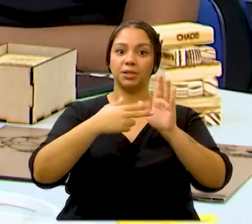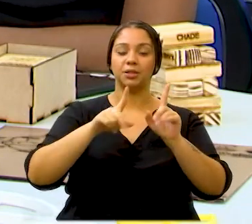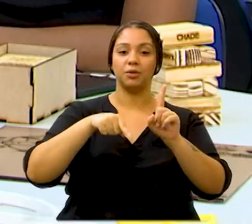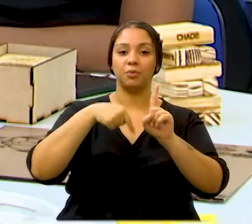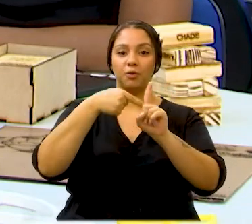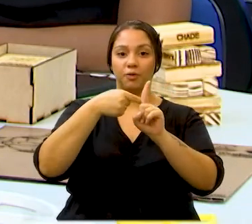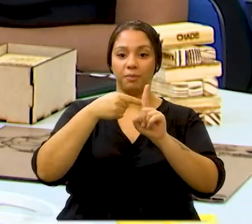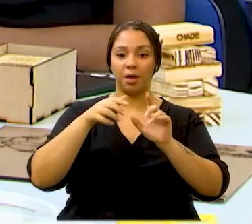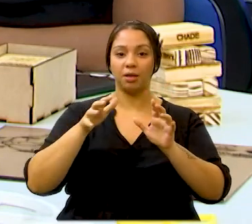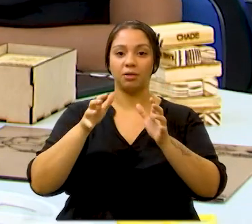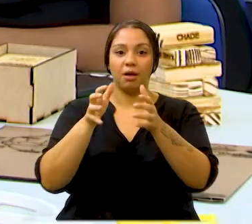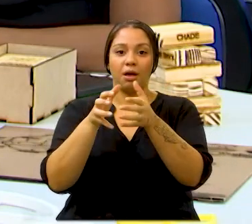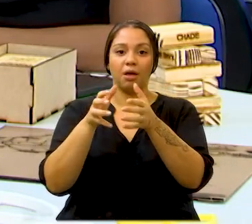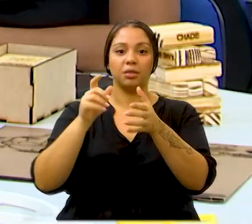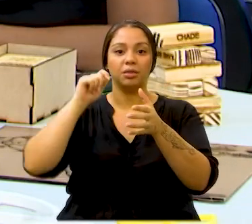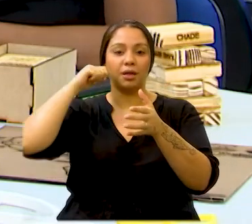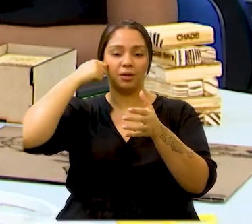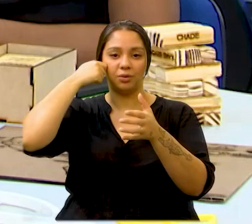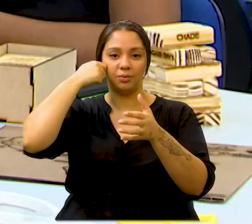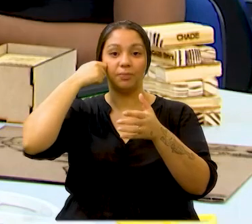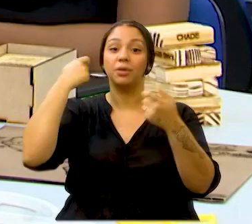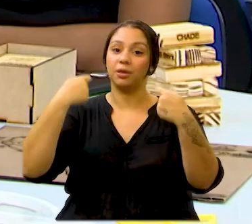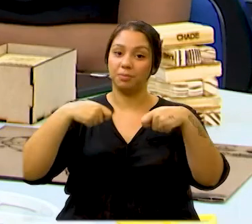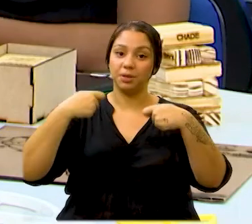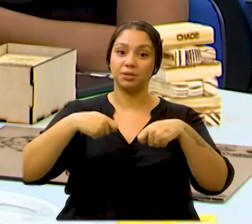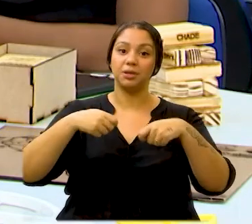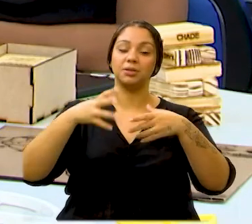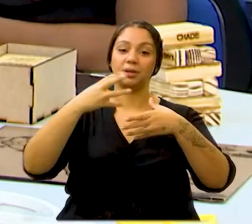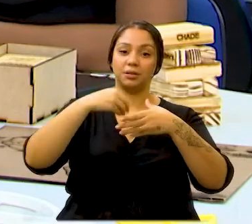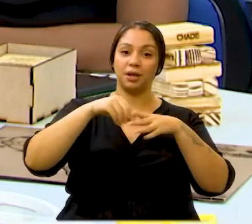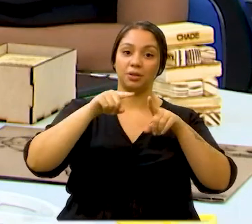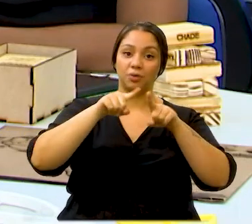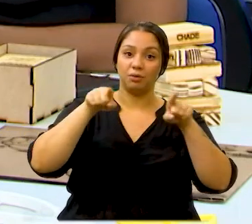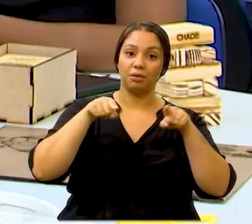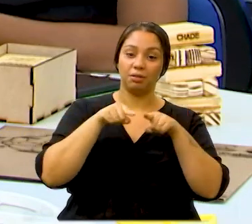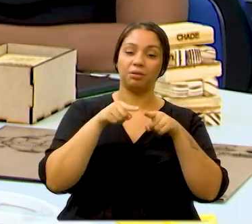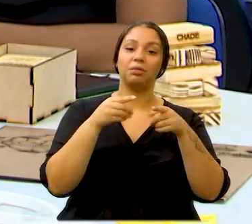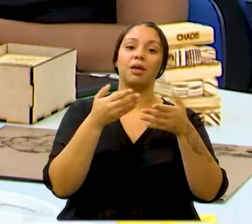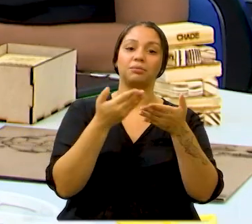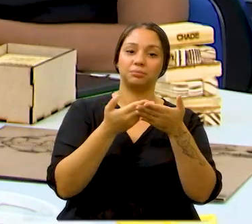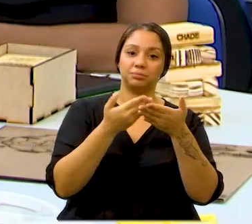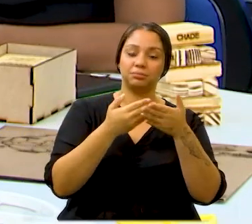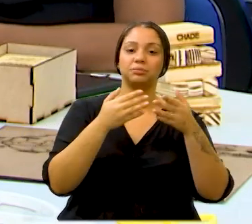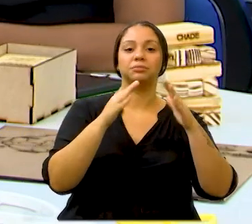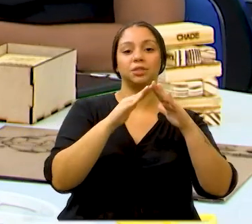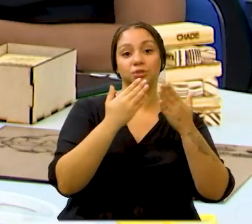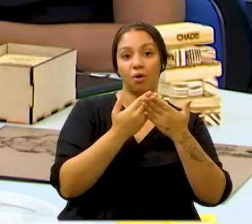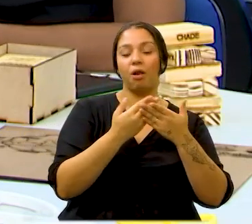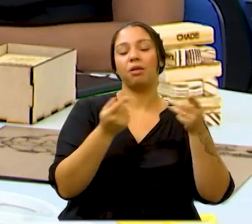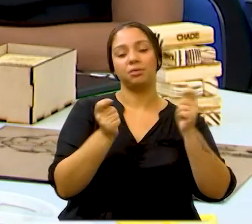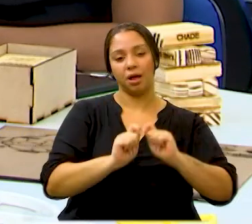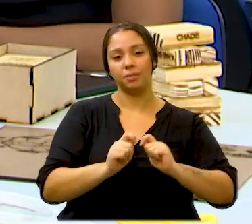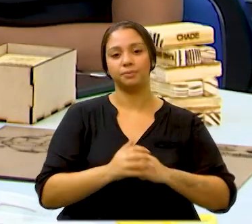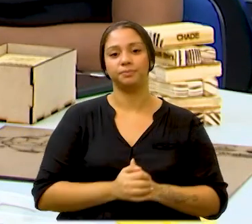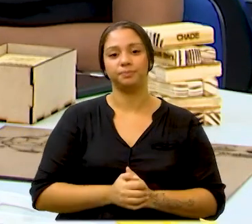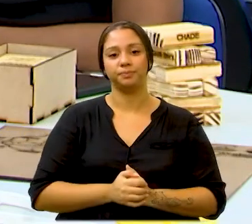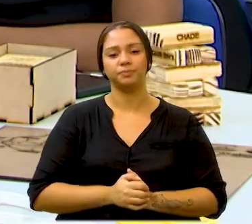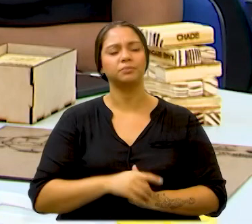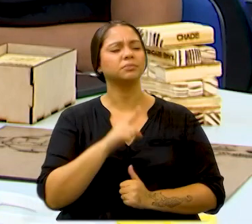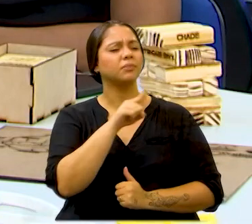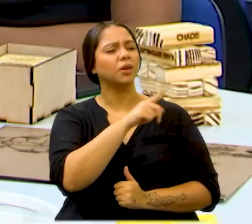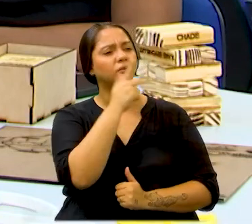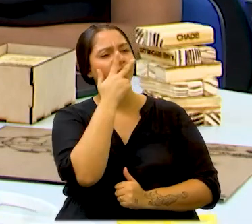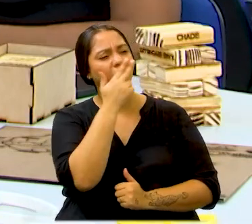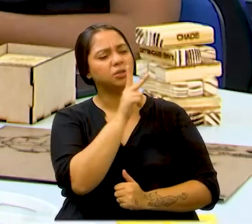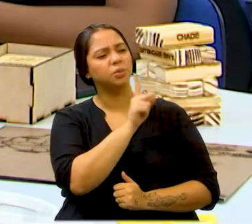representação positiva do segmento negro. É isso que a gente precisa no ambiente educativo e a escola tem essa condição. Você